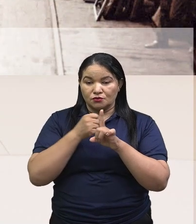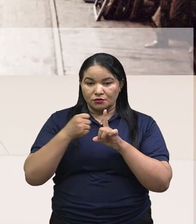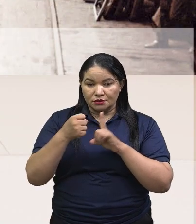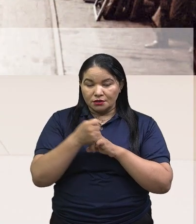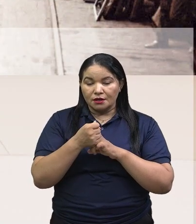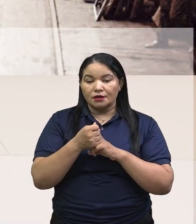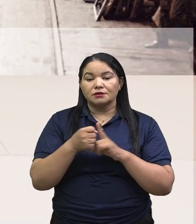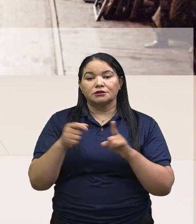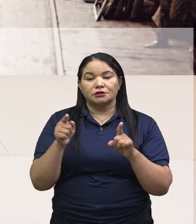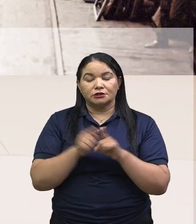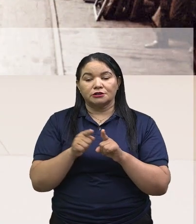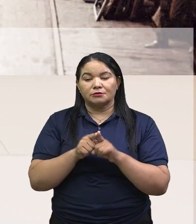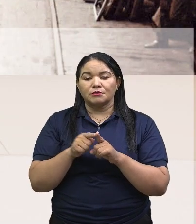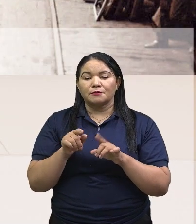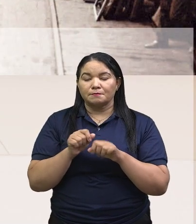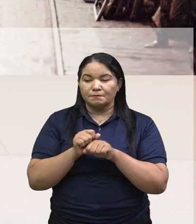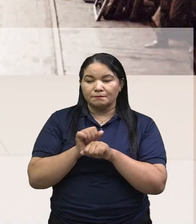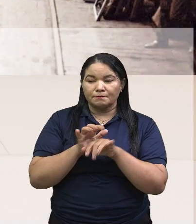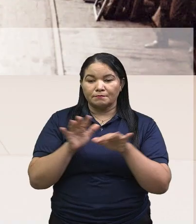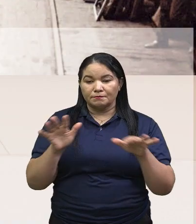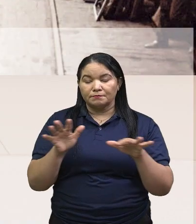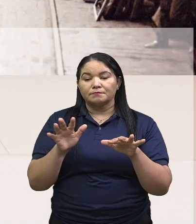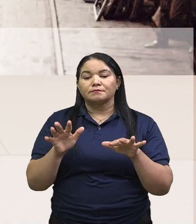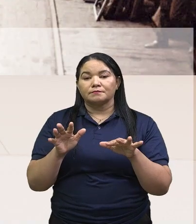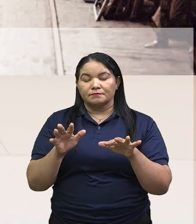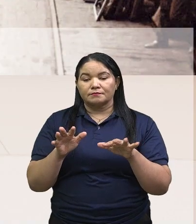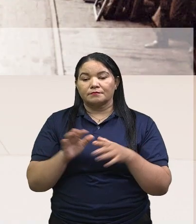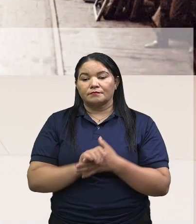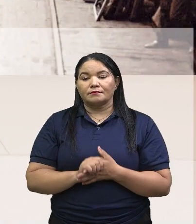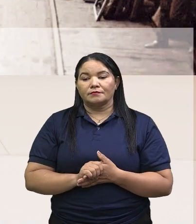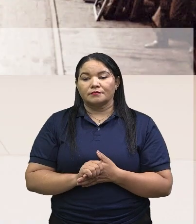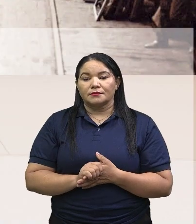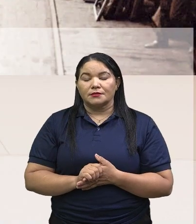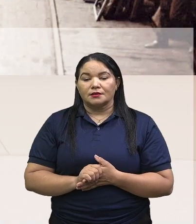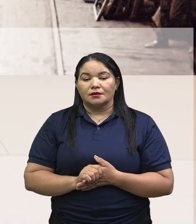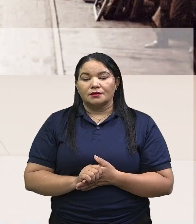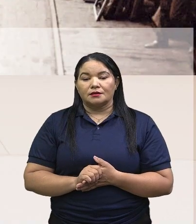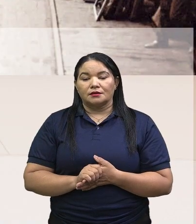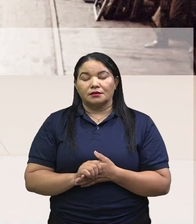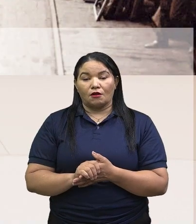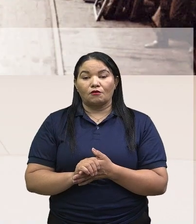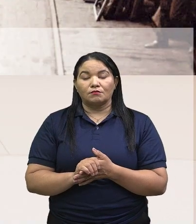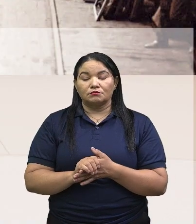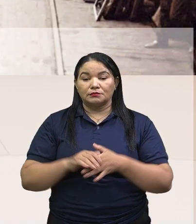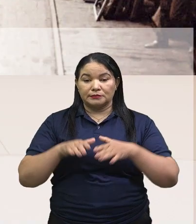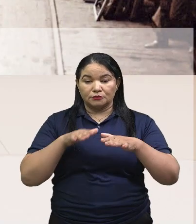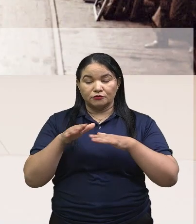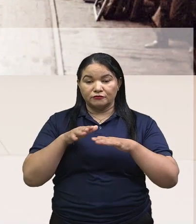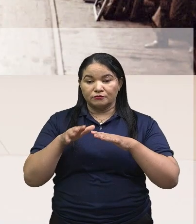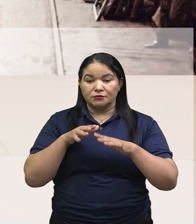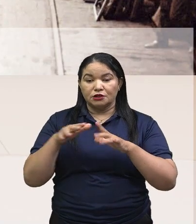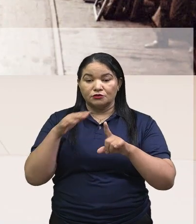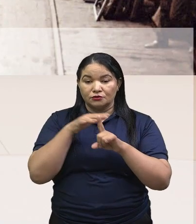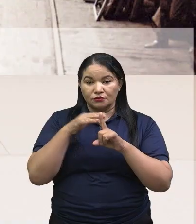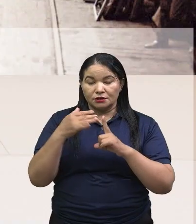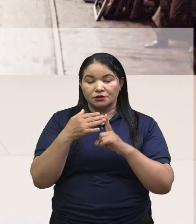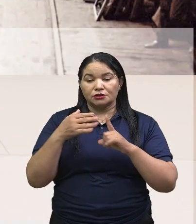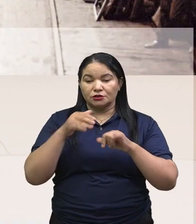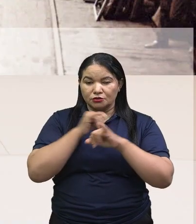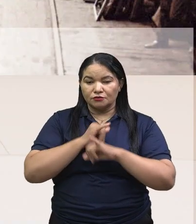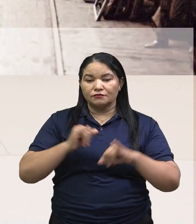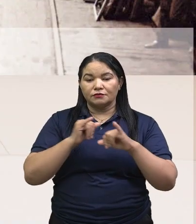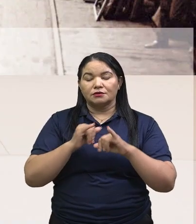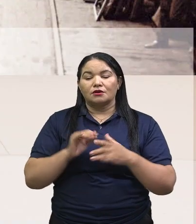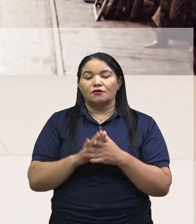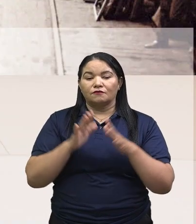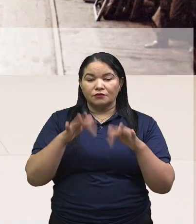que estavam sendo difundidos na Europa. Então, aí, final do século XIX, né, o